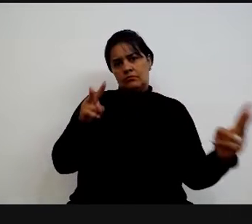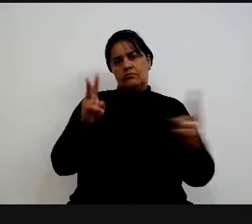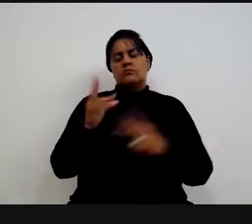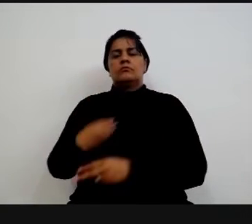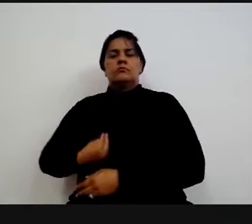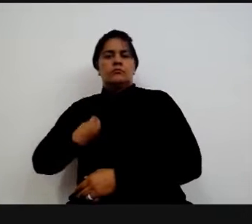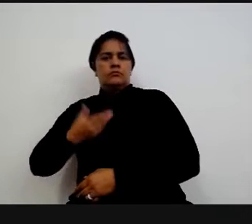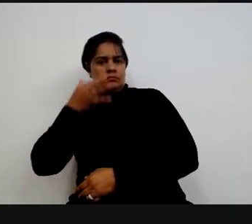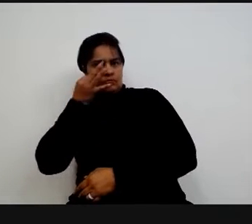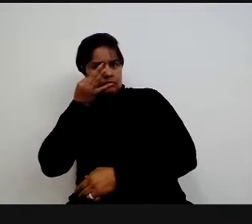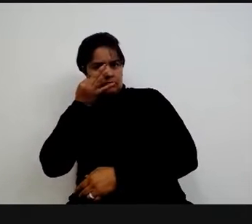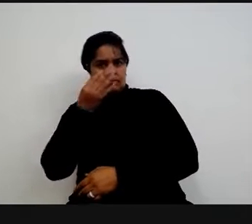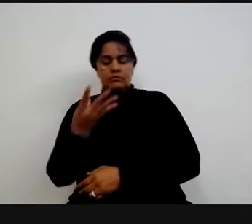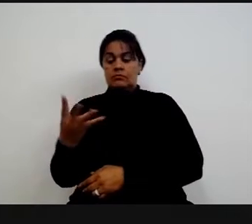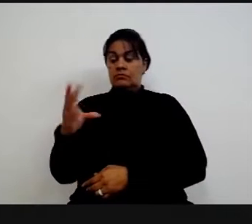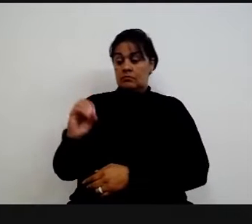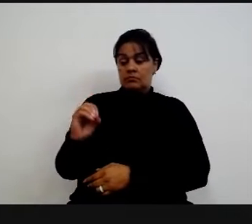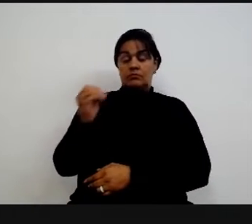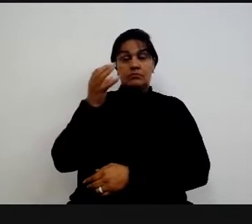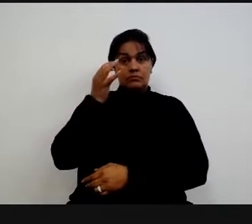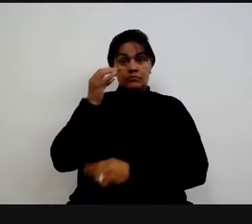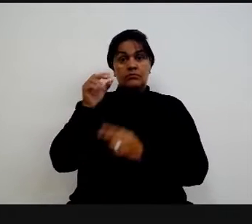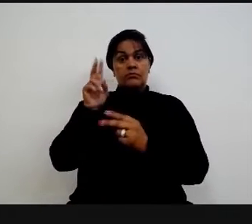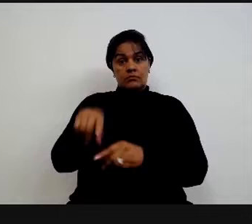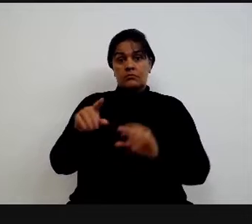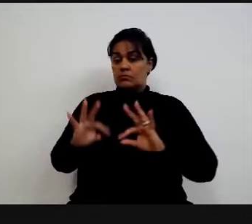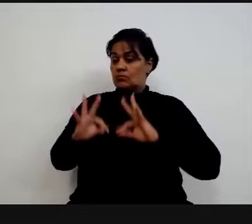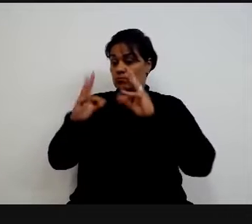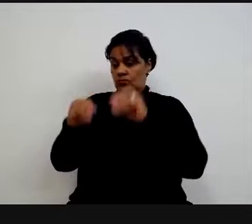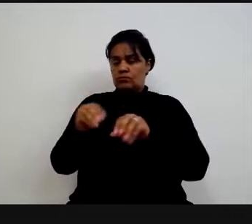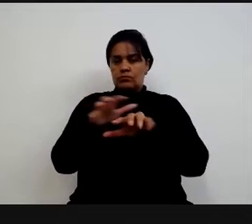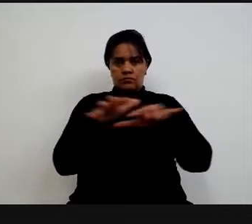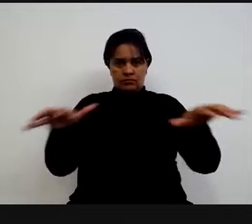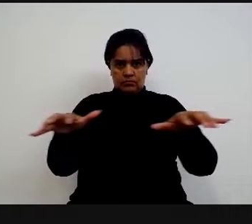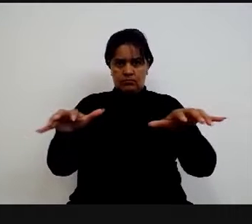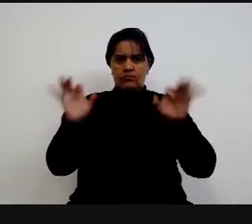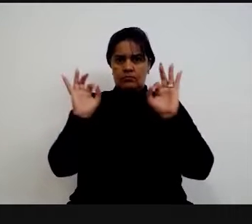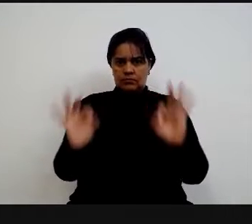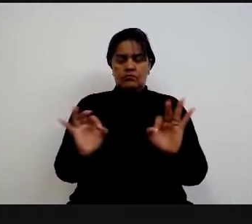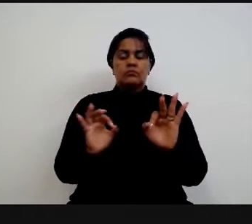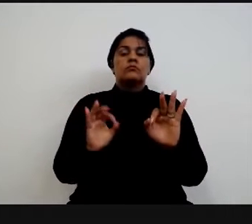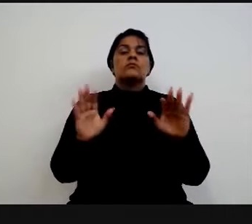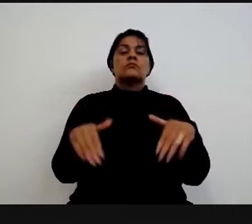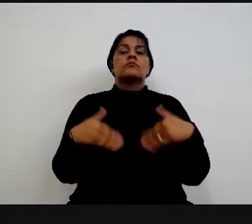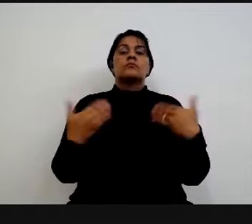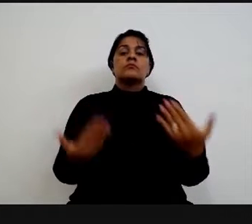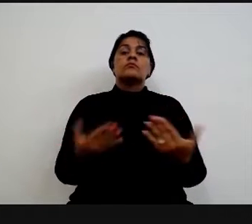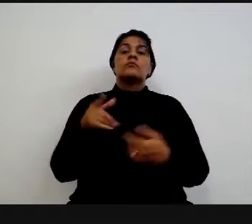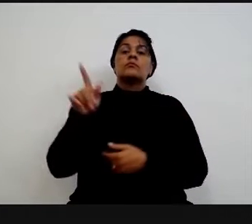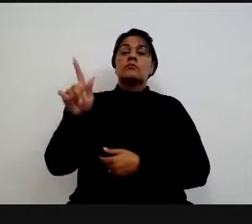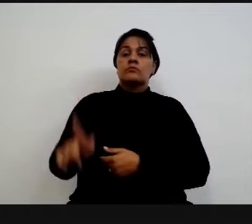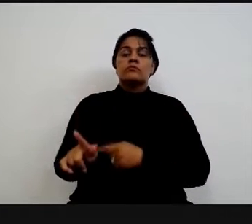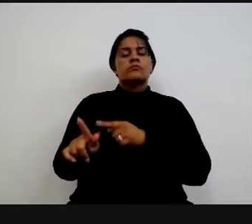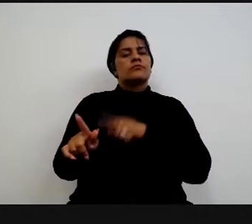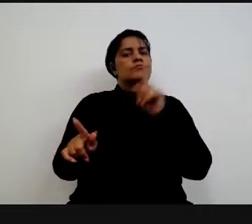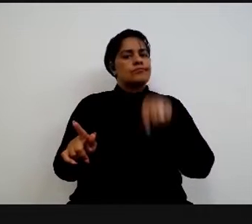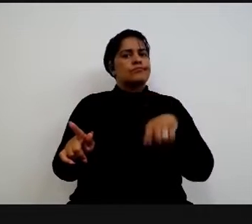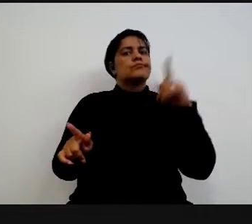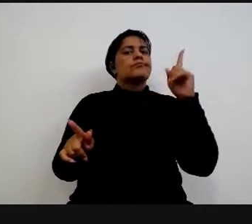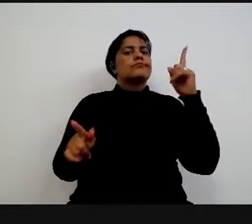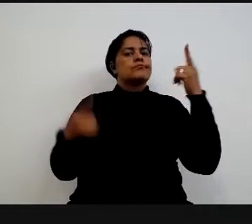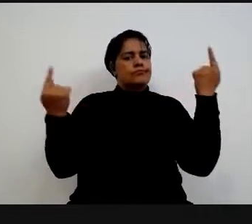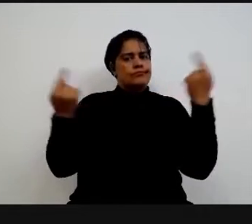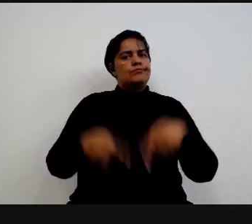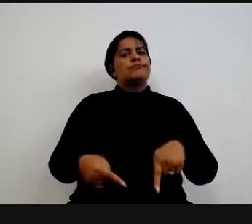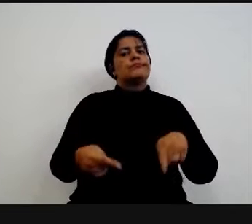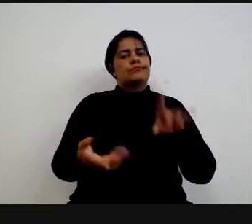parcialmente presencial, e 40% dos nossos servidores no totalmente online. Então, para os gestores é um desafio